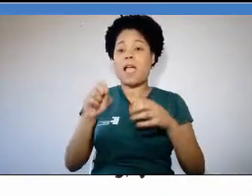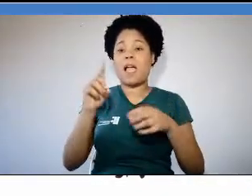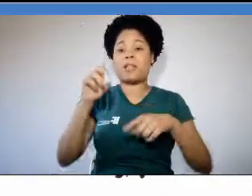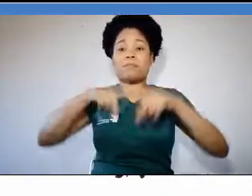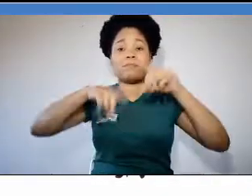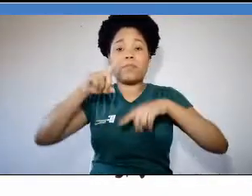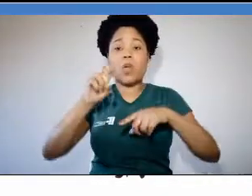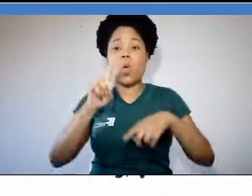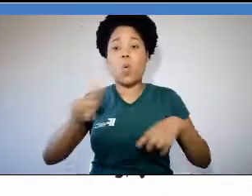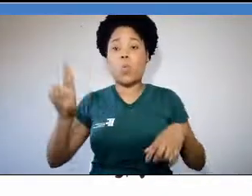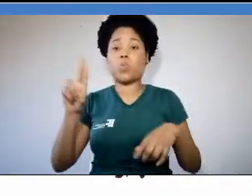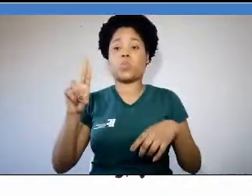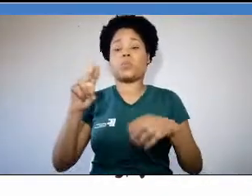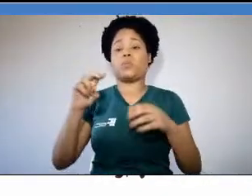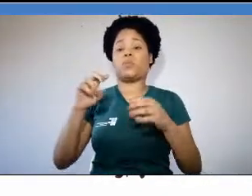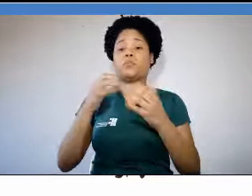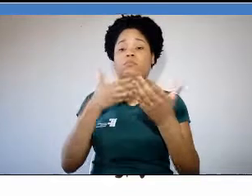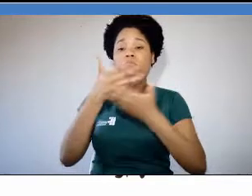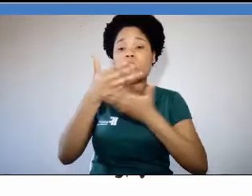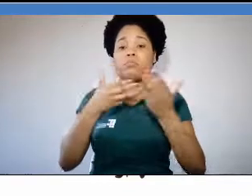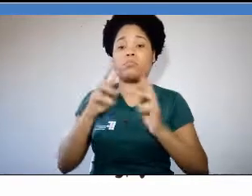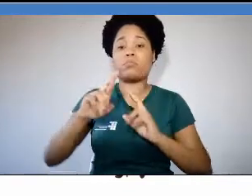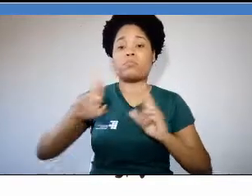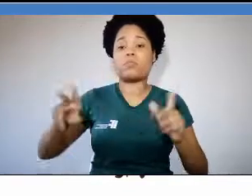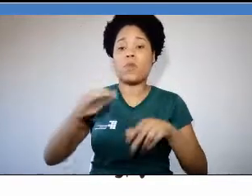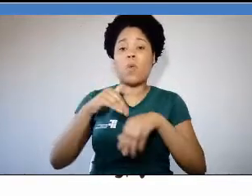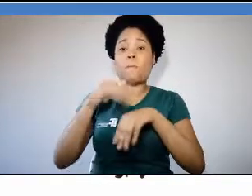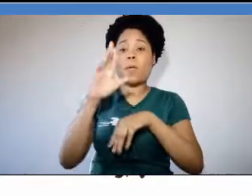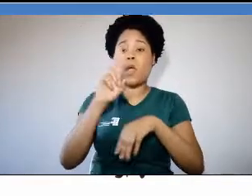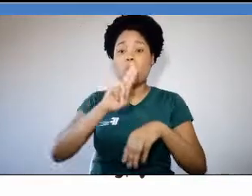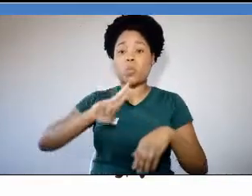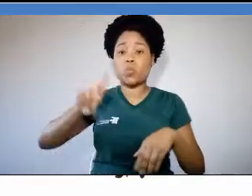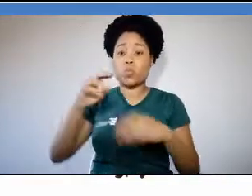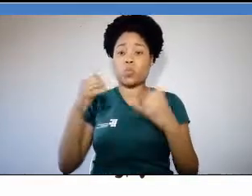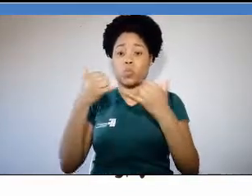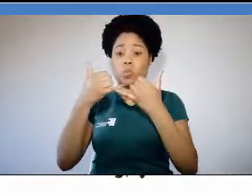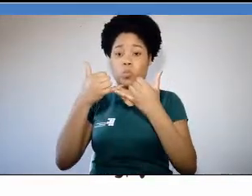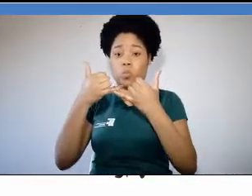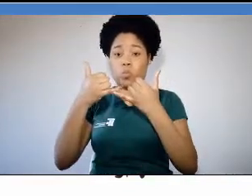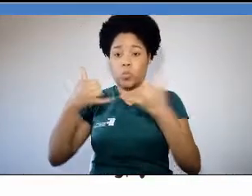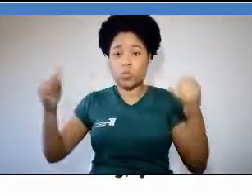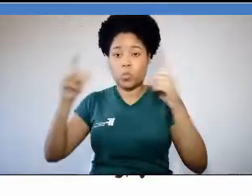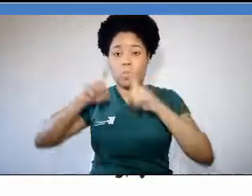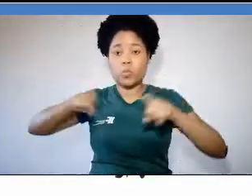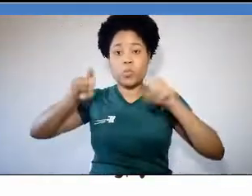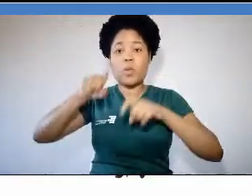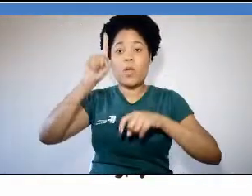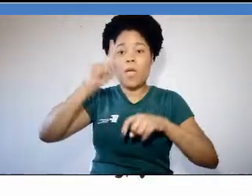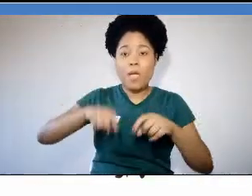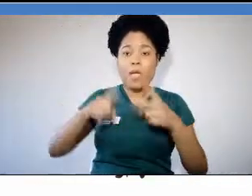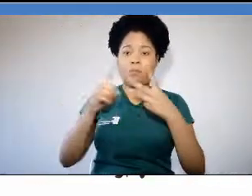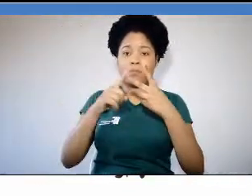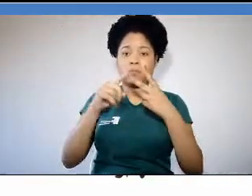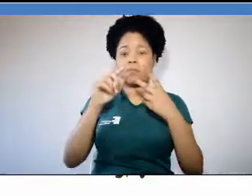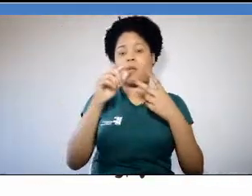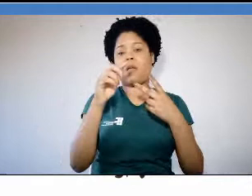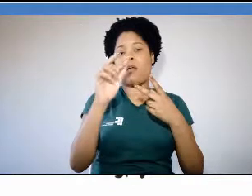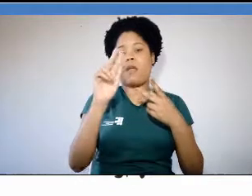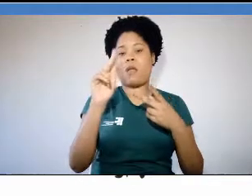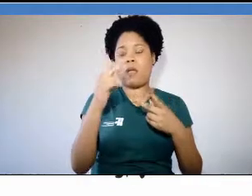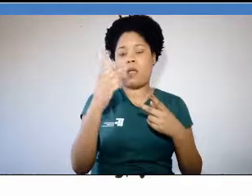meio utiliza um modo de transmissão. O modo mais utilizado pelas redes de computadores é o modo